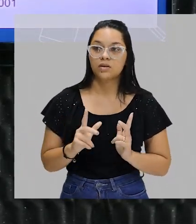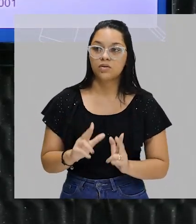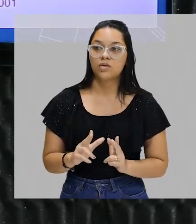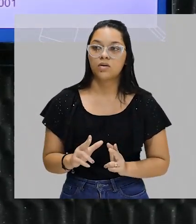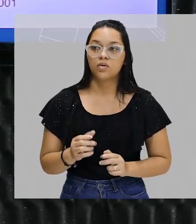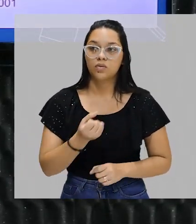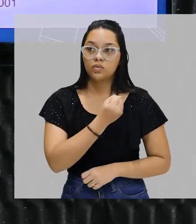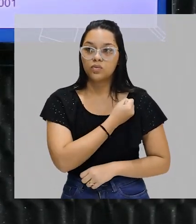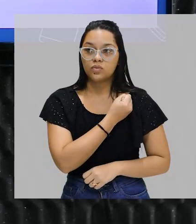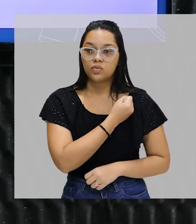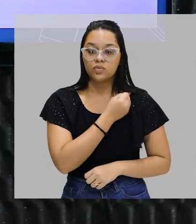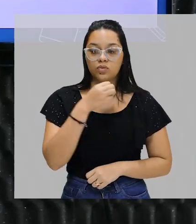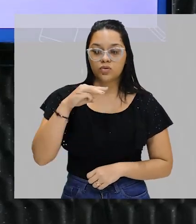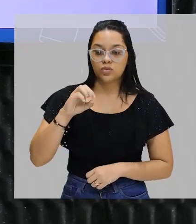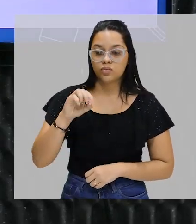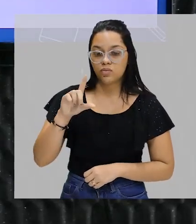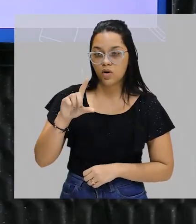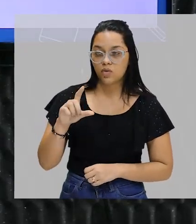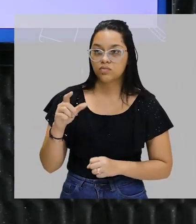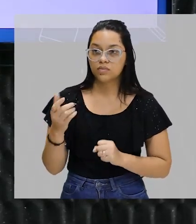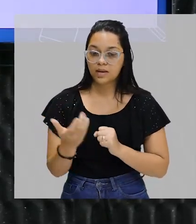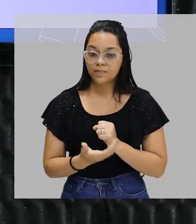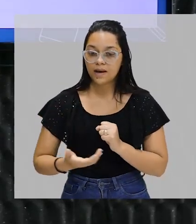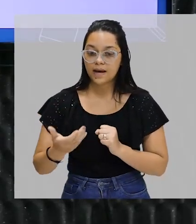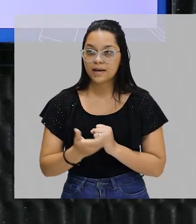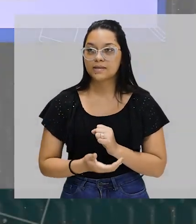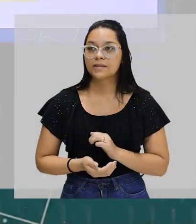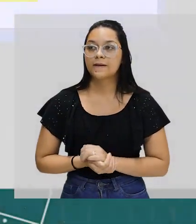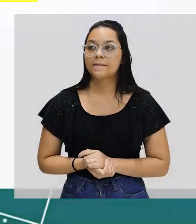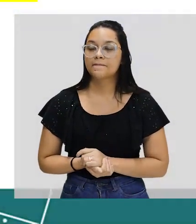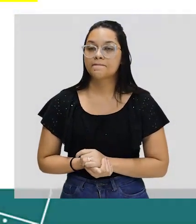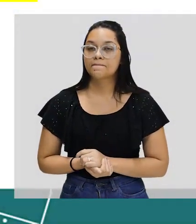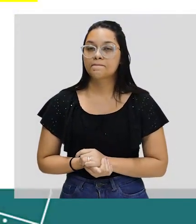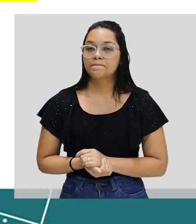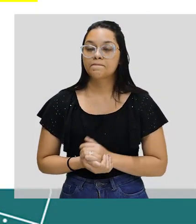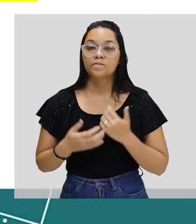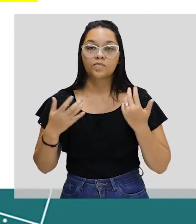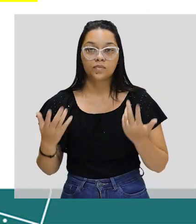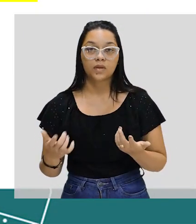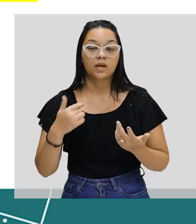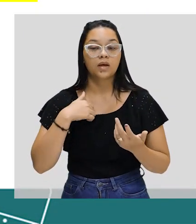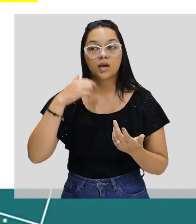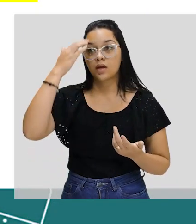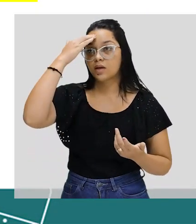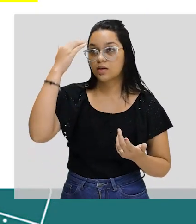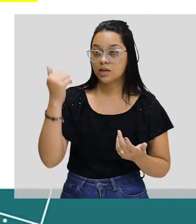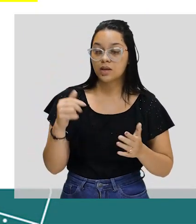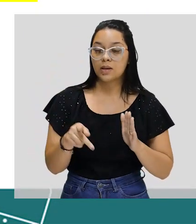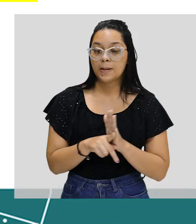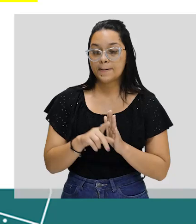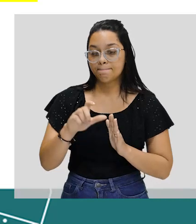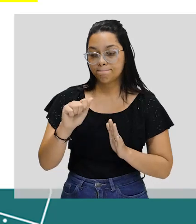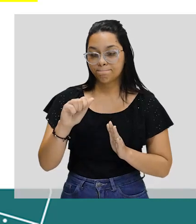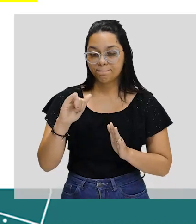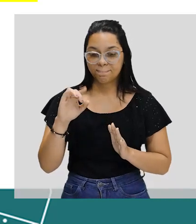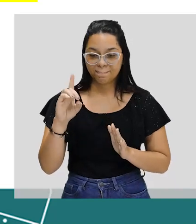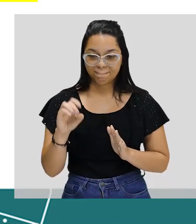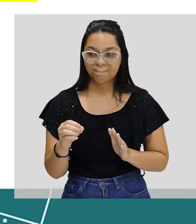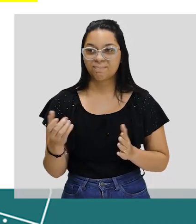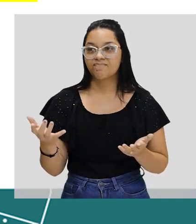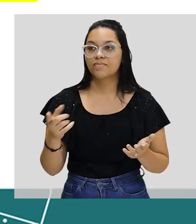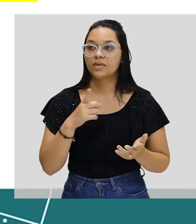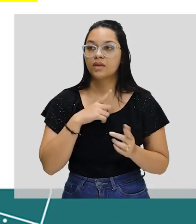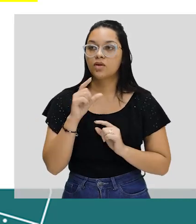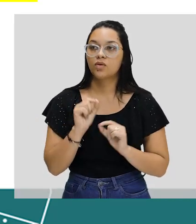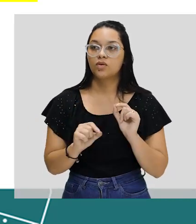número de mols da base. Então, turminha, eu sei que para o ácido eu tenho